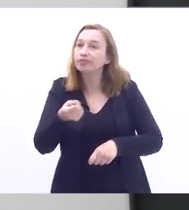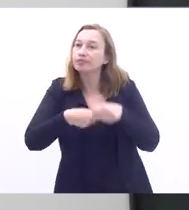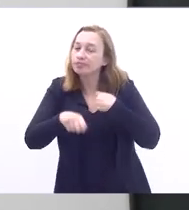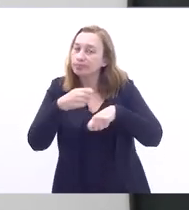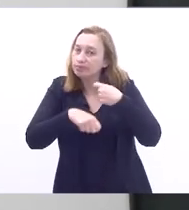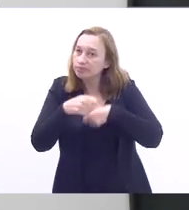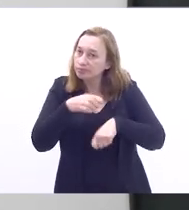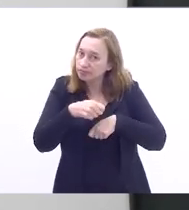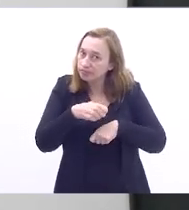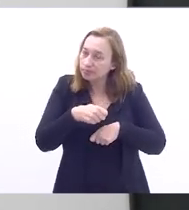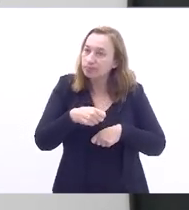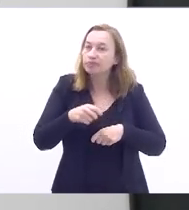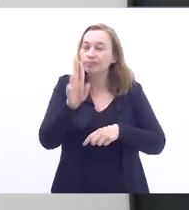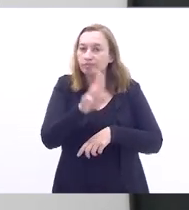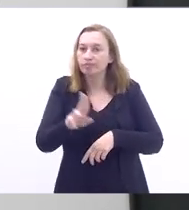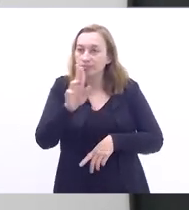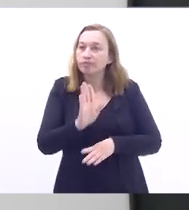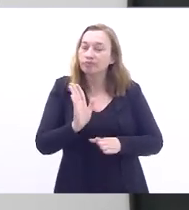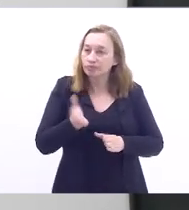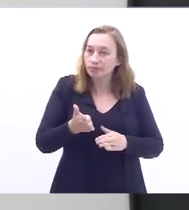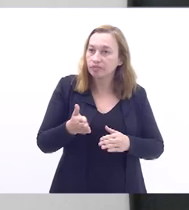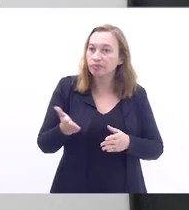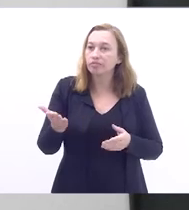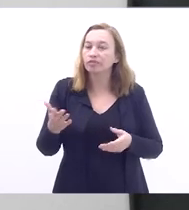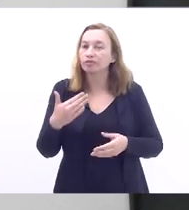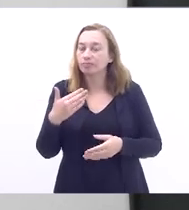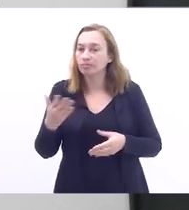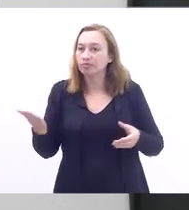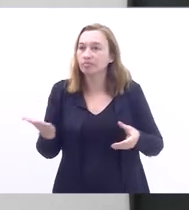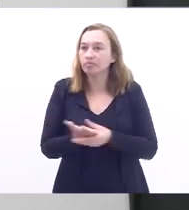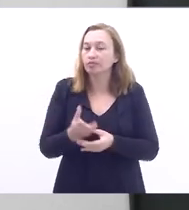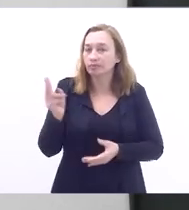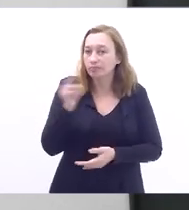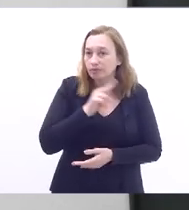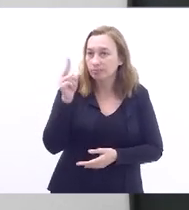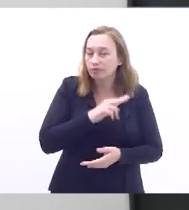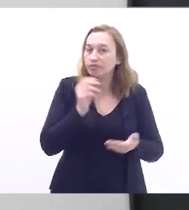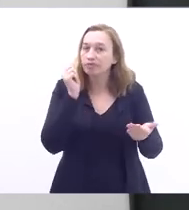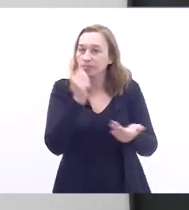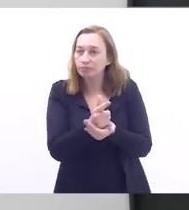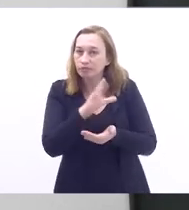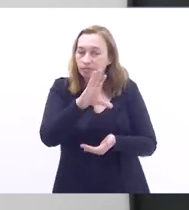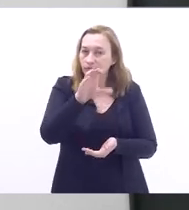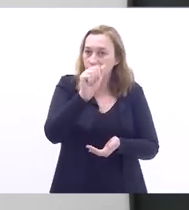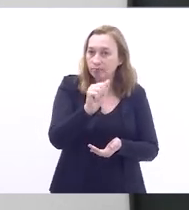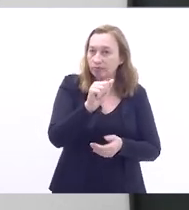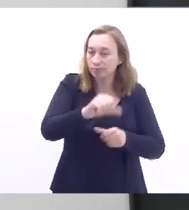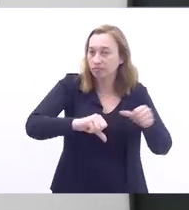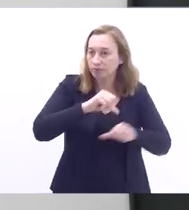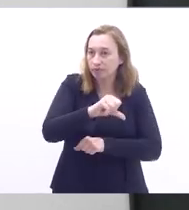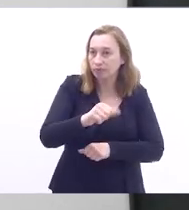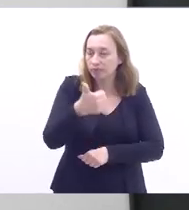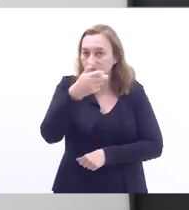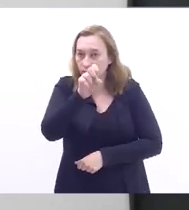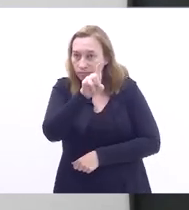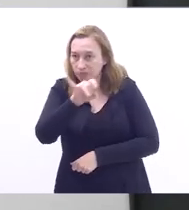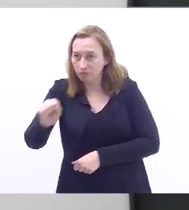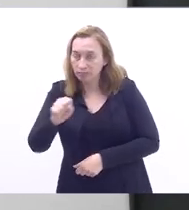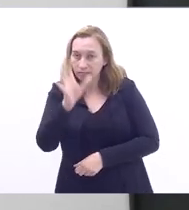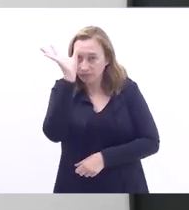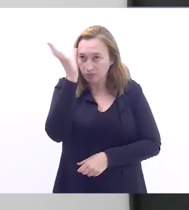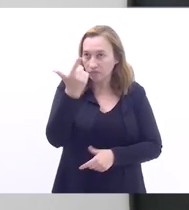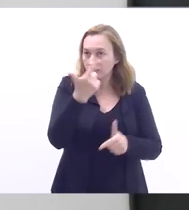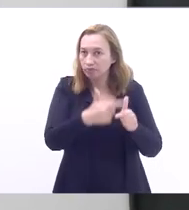universidade e a gente já tem um processo na essencial para poder comprar os cabos fazer a troca e em que seria a gente